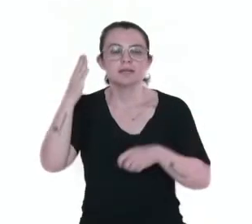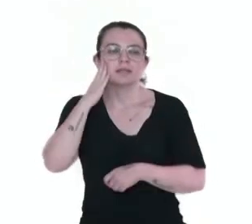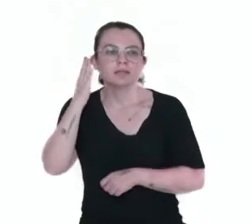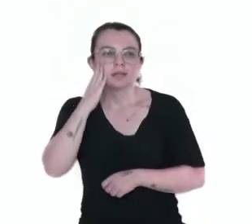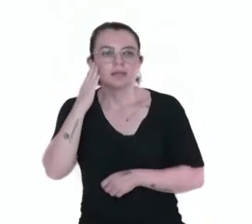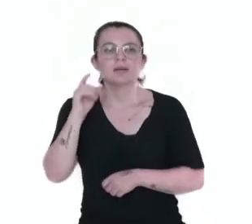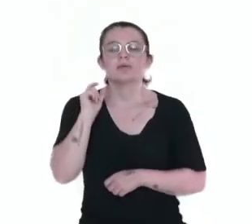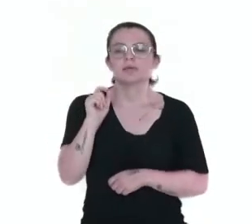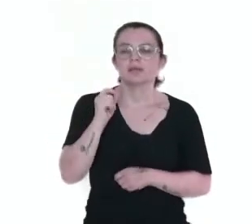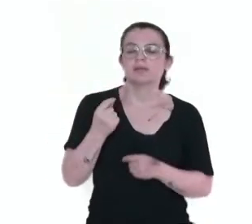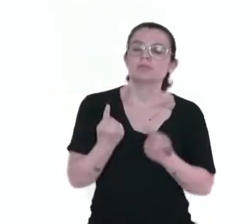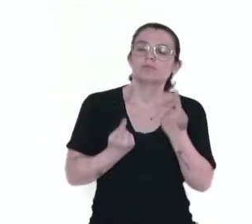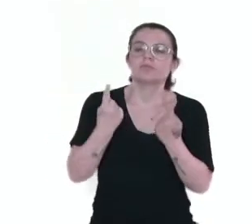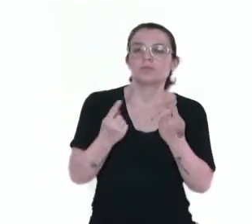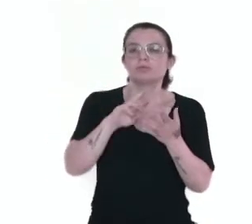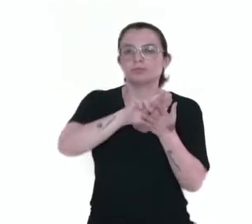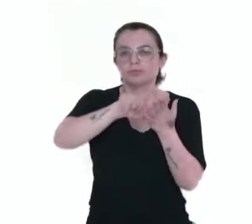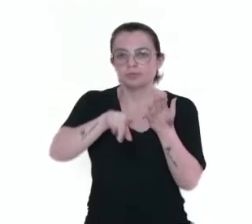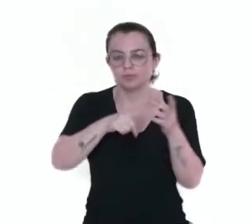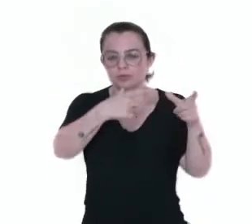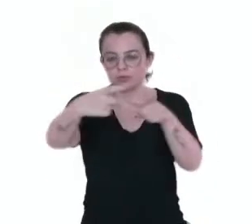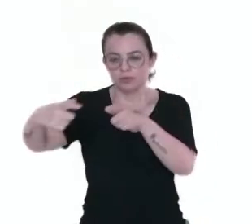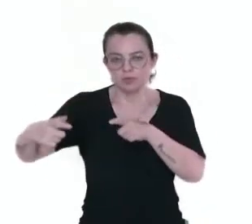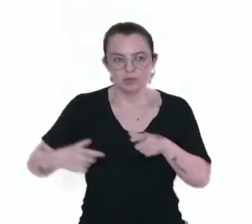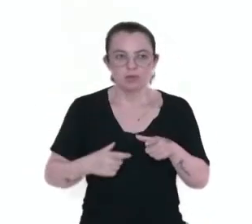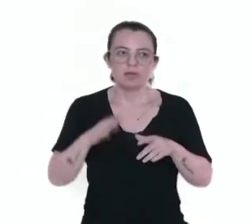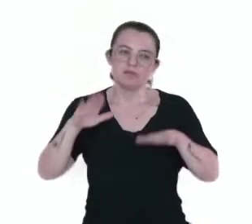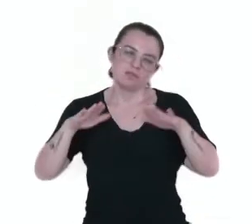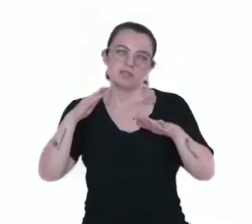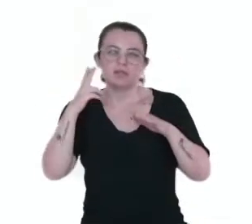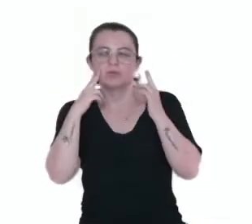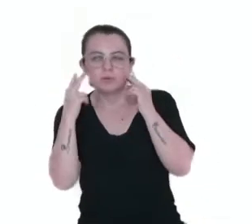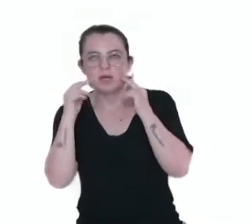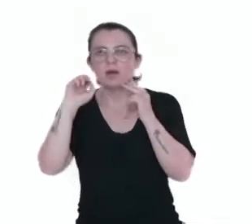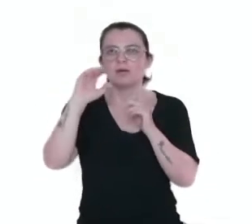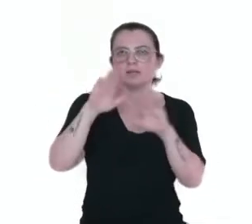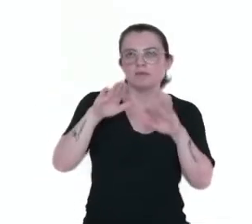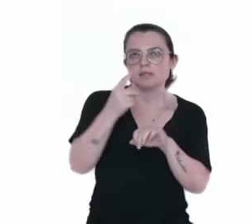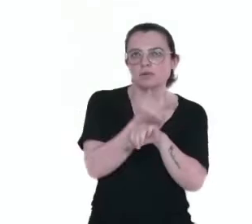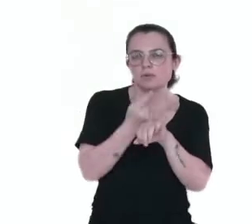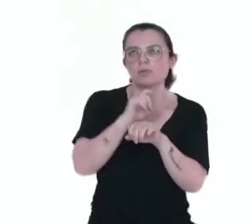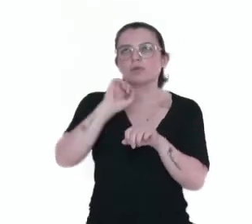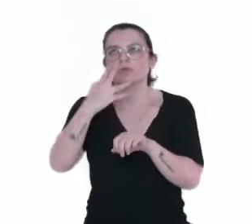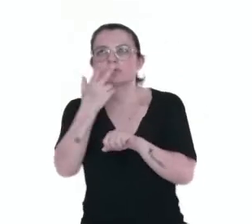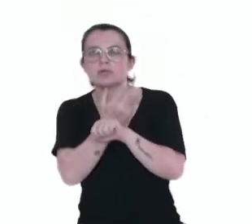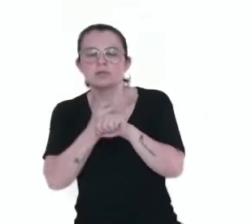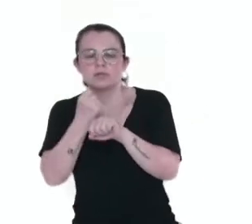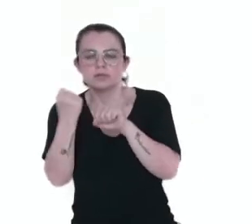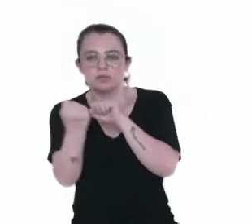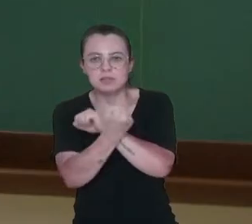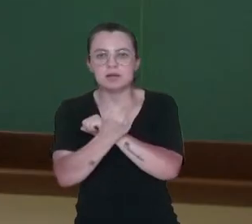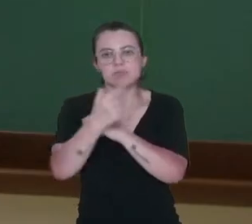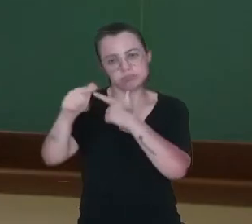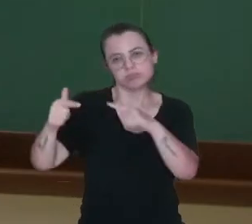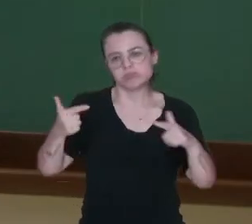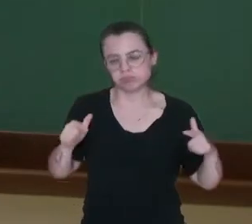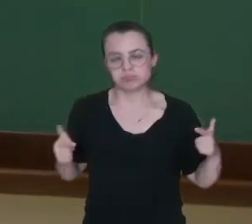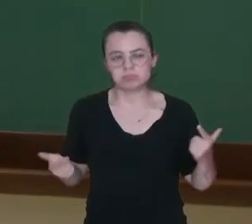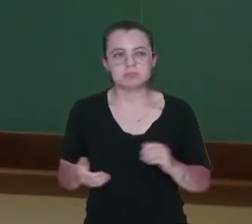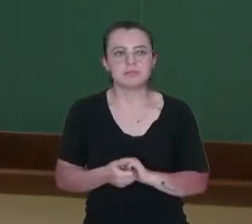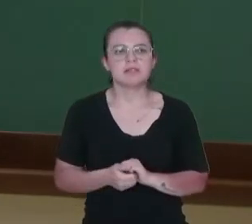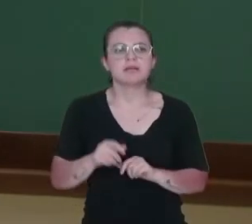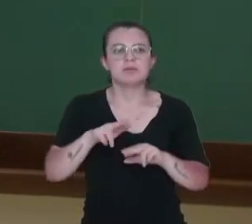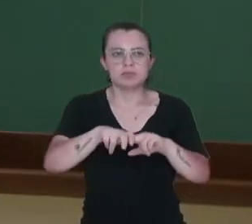de uma determinada área, seja no aspecto natural, econômico, social, entre outros. Por isso são criadas